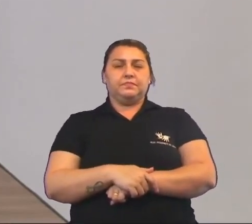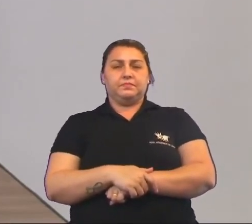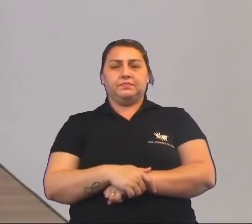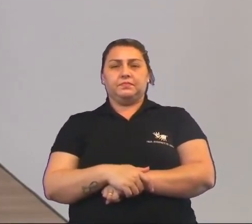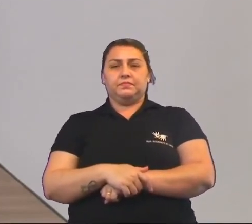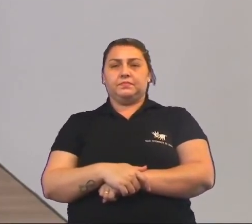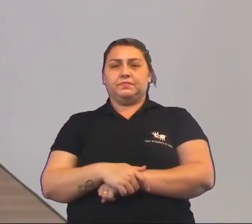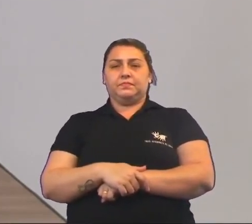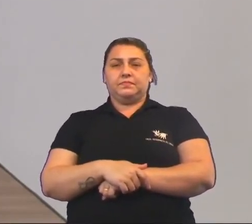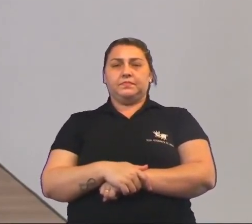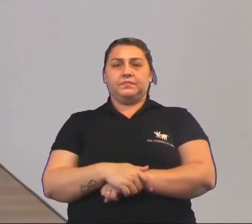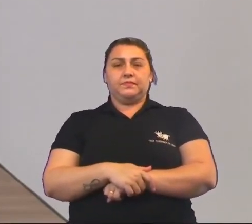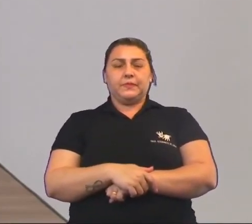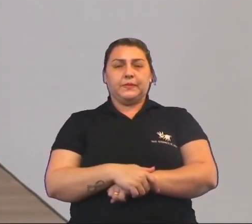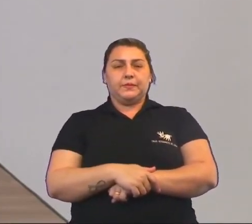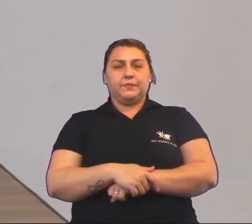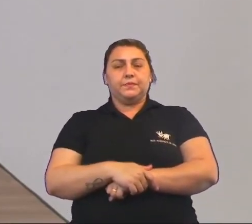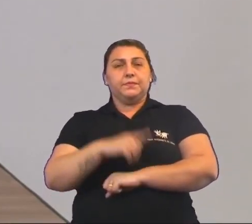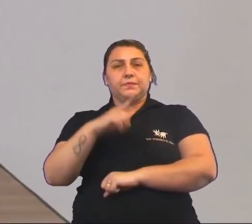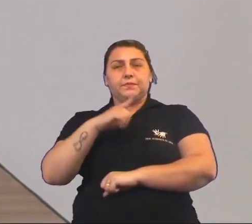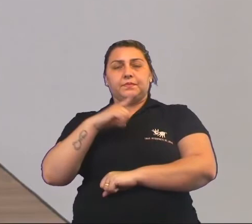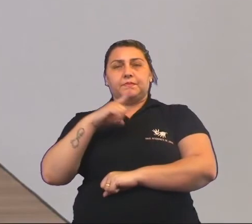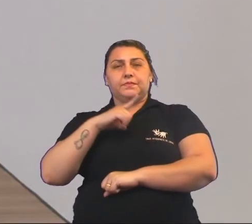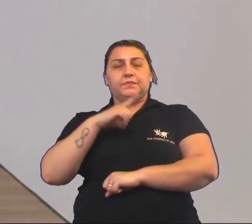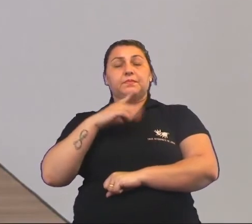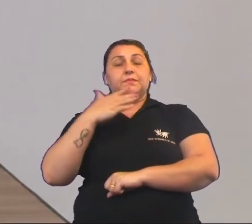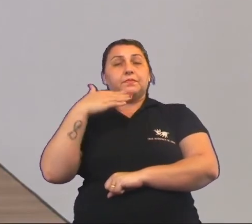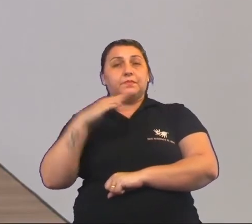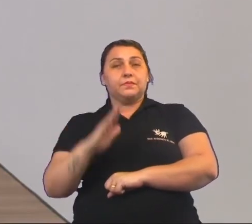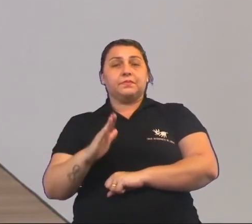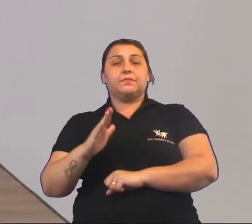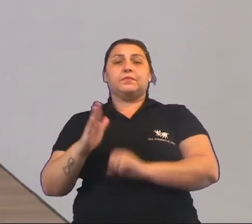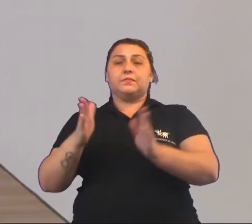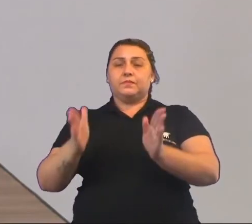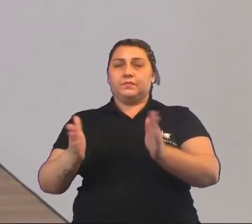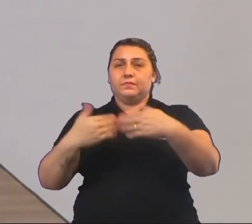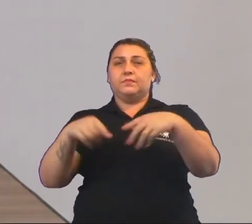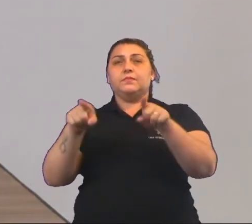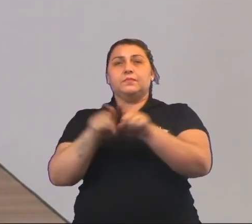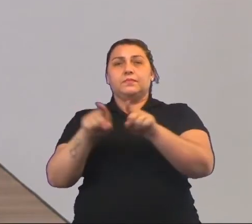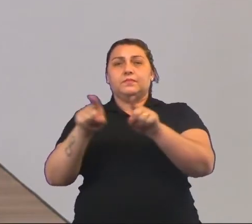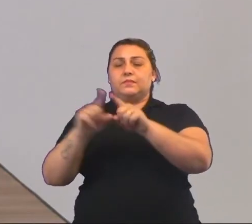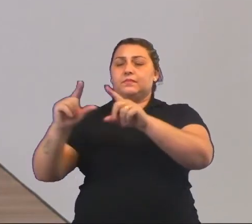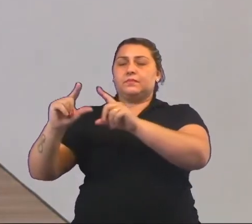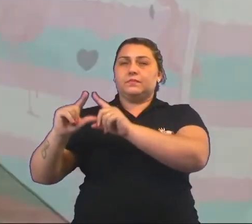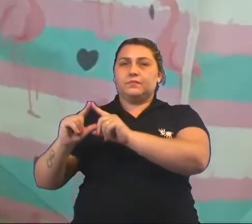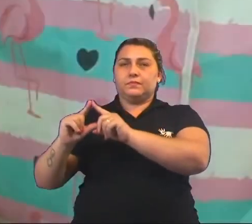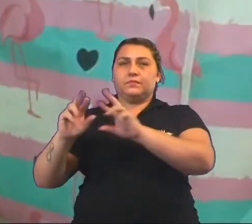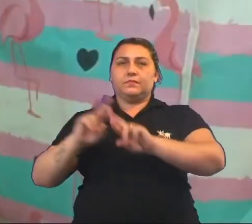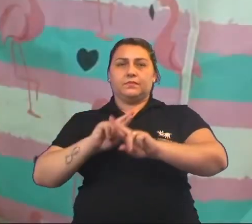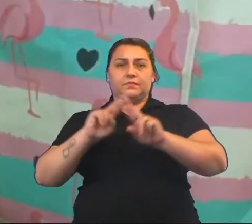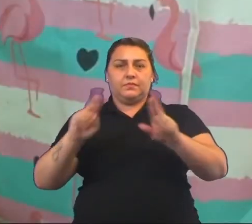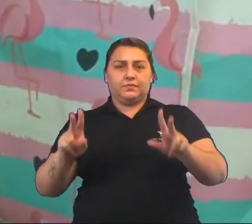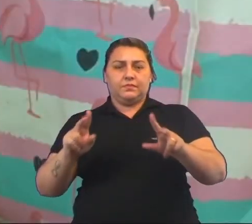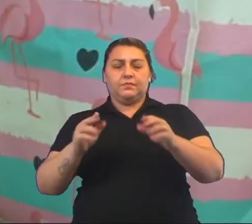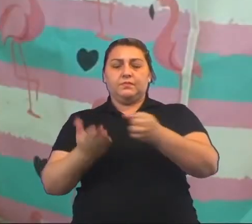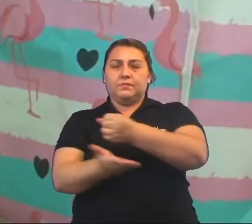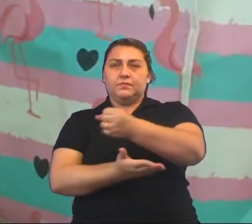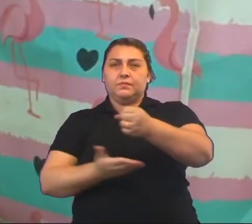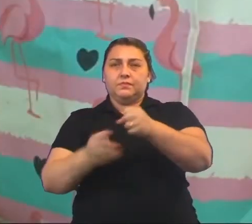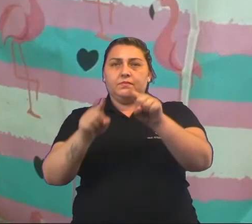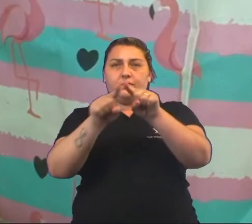certo? Temos aqui mais uma caixinha que também tem um formato diferente. A sua